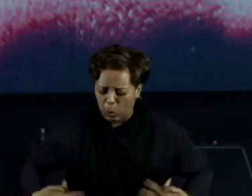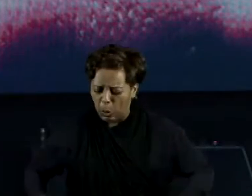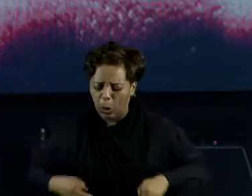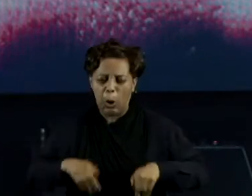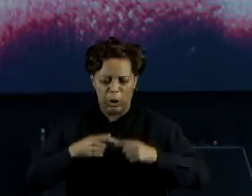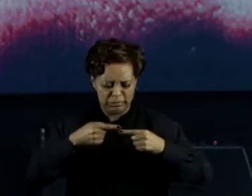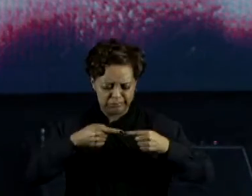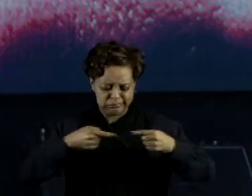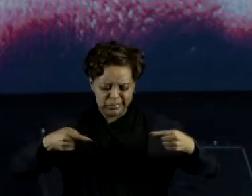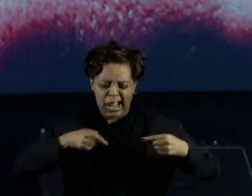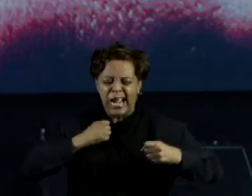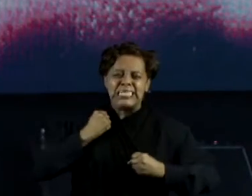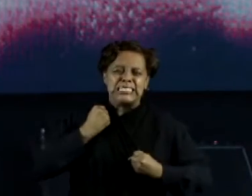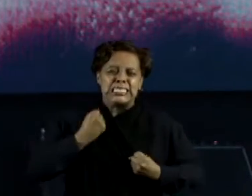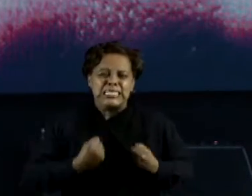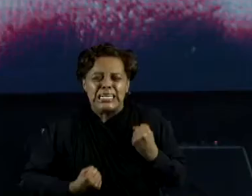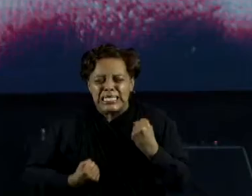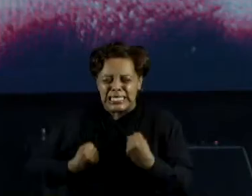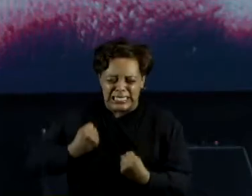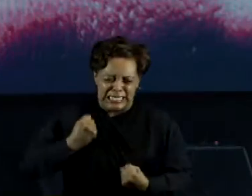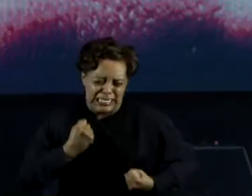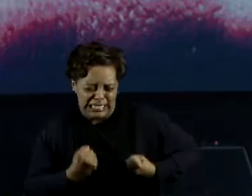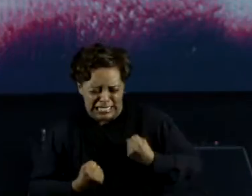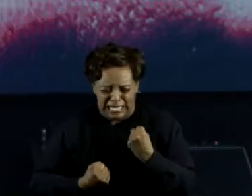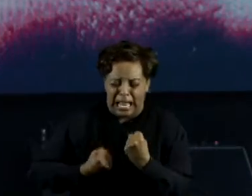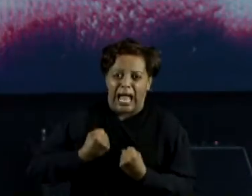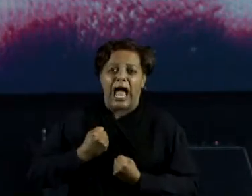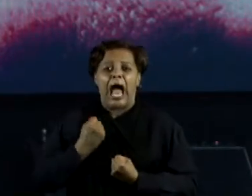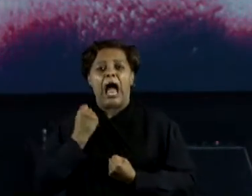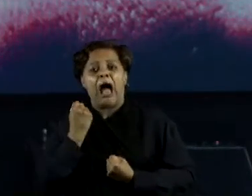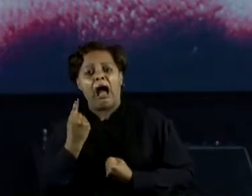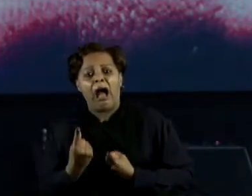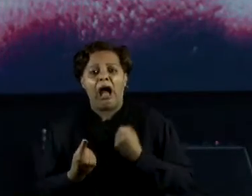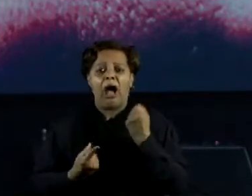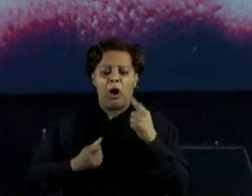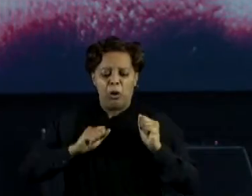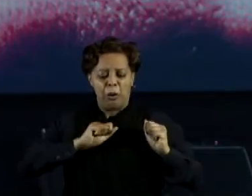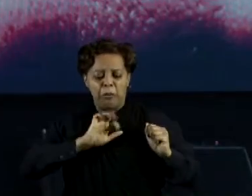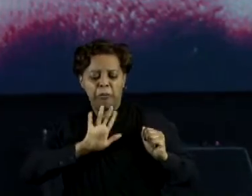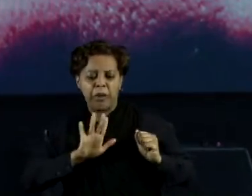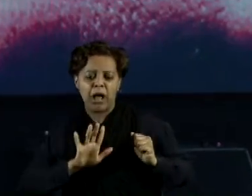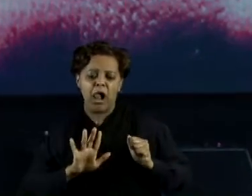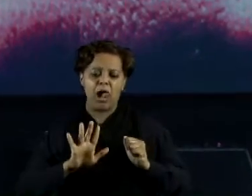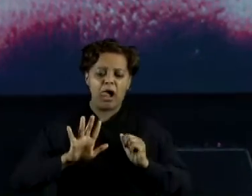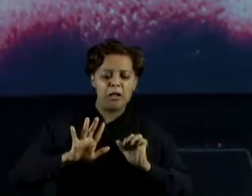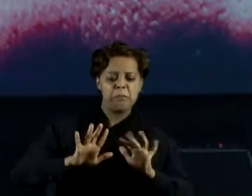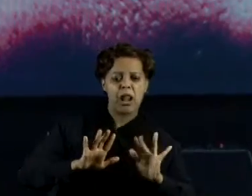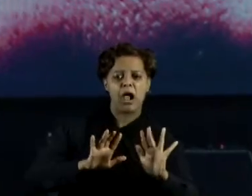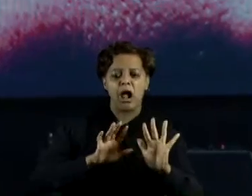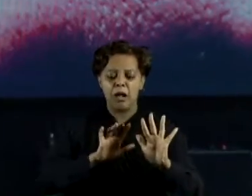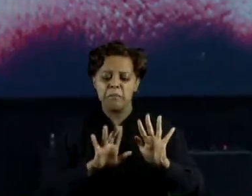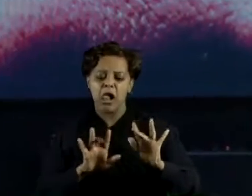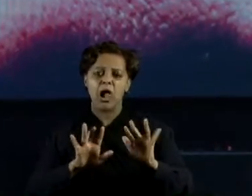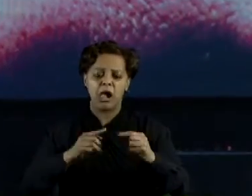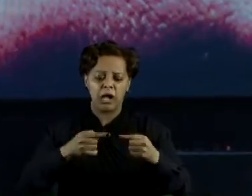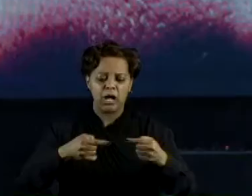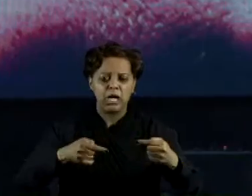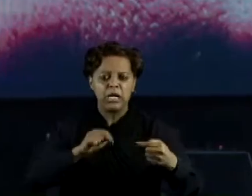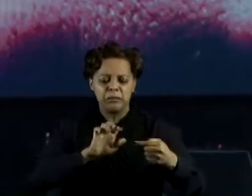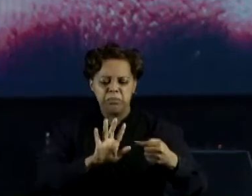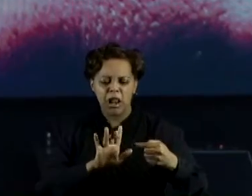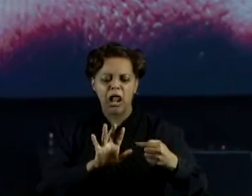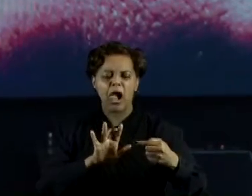E somente alguns conseguem trilhar os 42 quilômetros, porque é uma